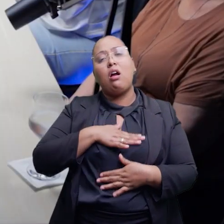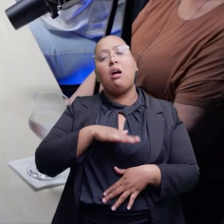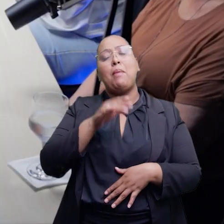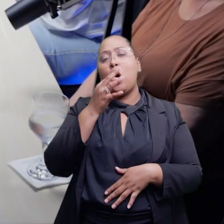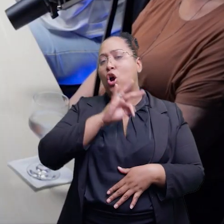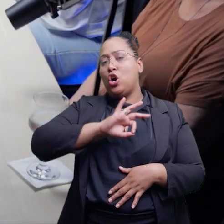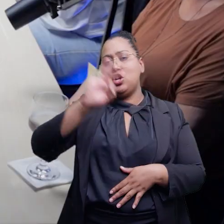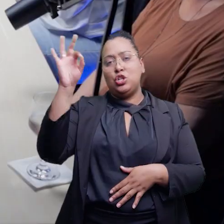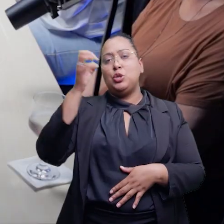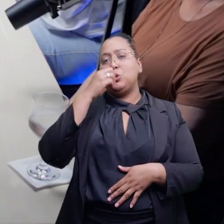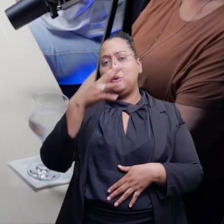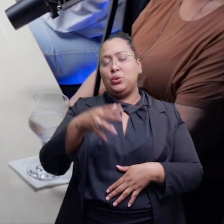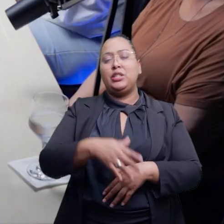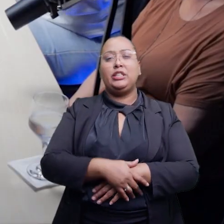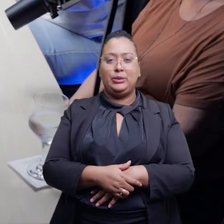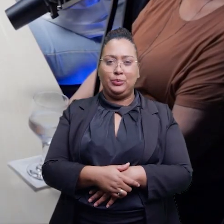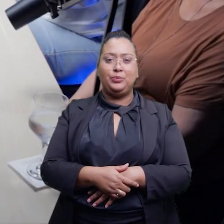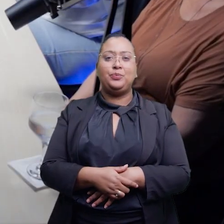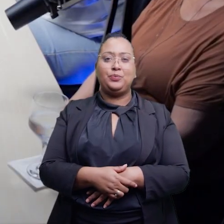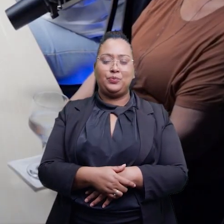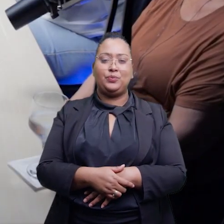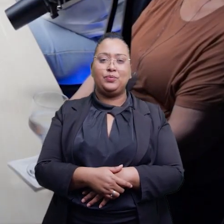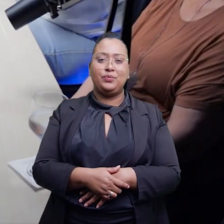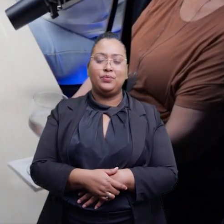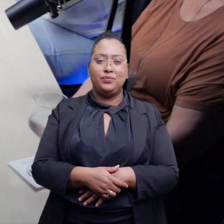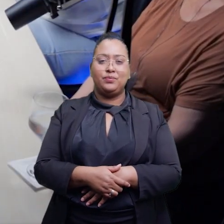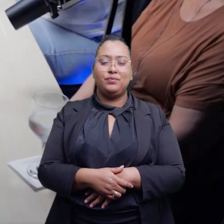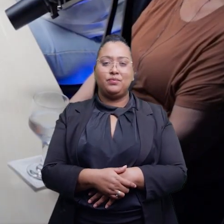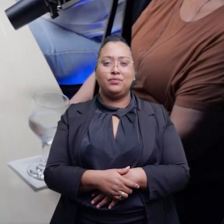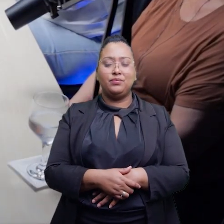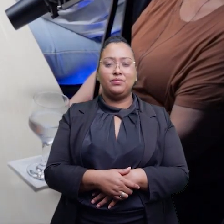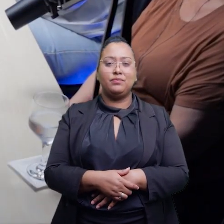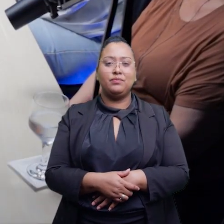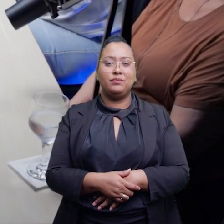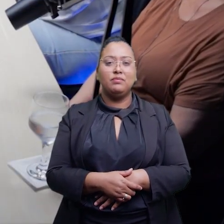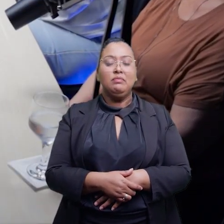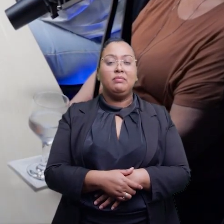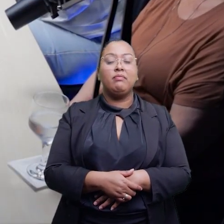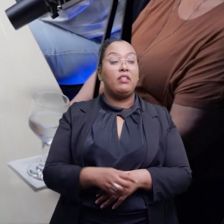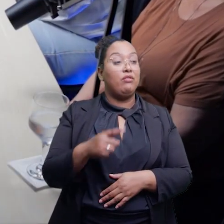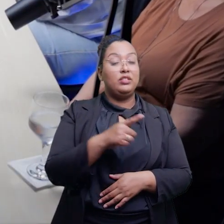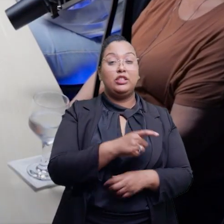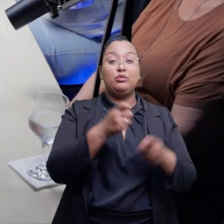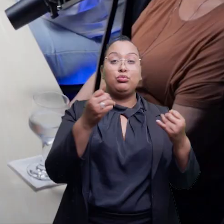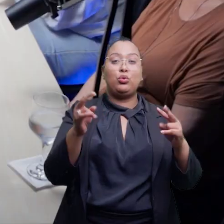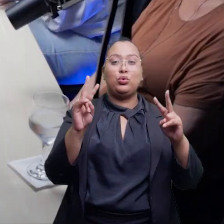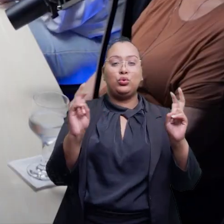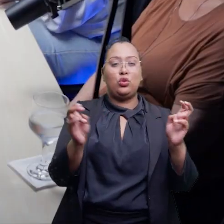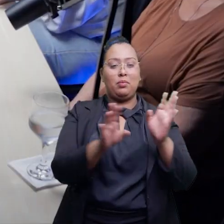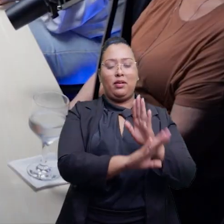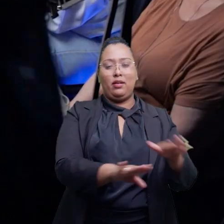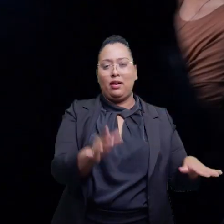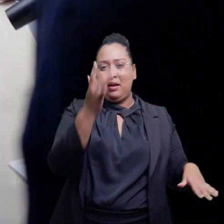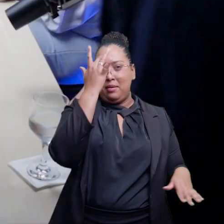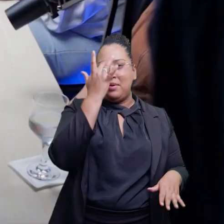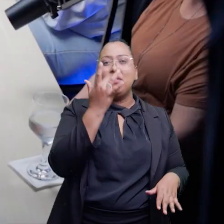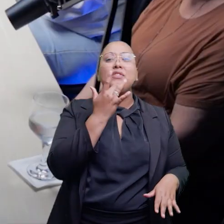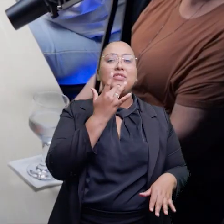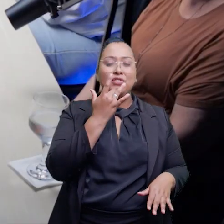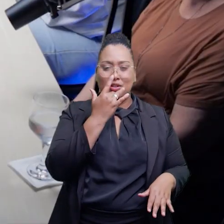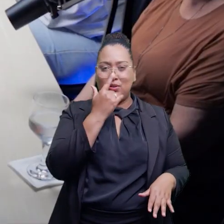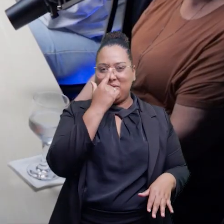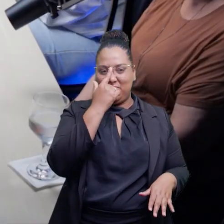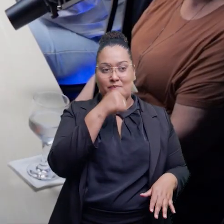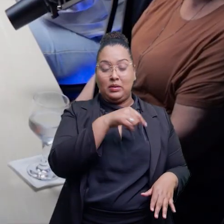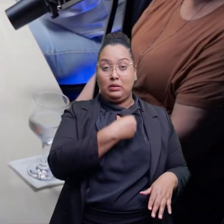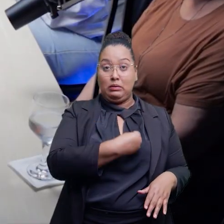foi um processo muito bom. E Bruna, trazendo um pouquinho disso que a Natália falou, do perfil dessas crianças, né,